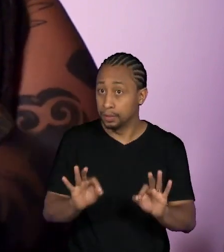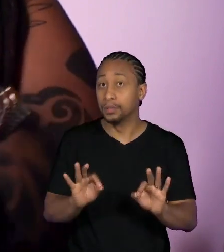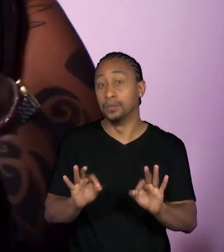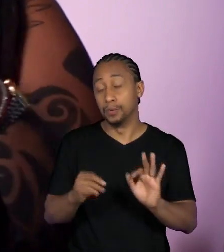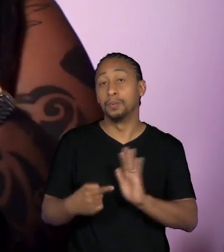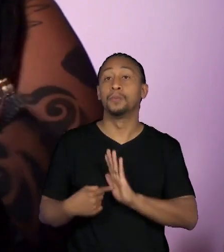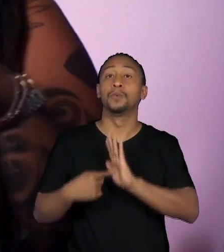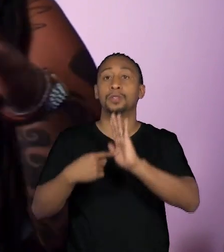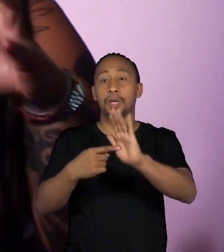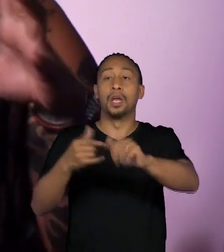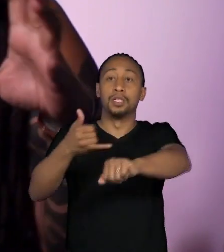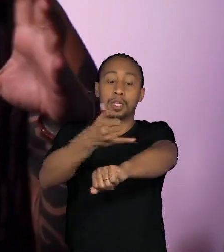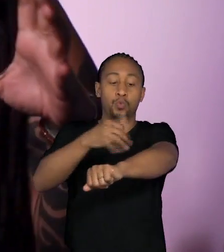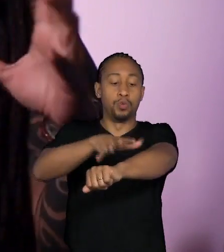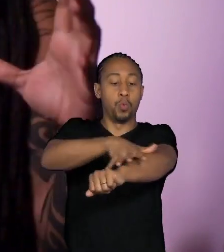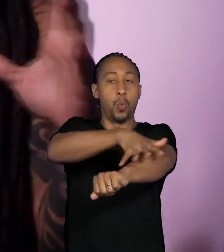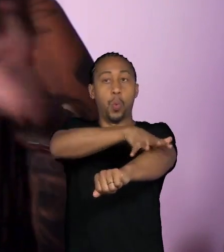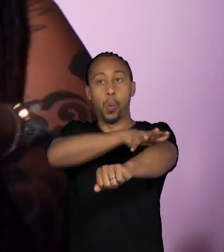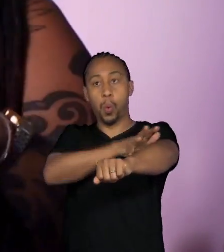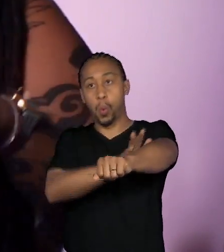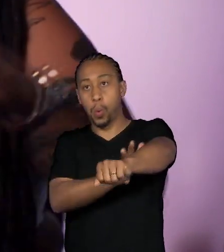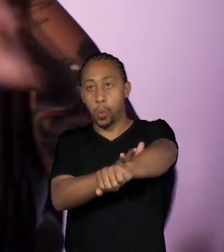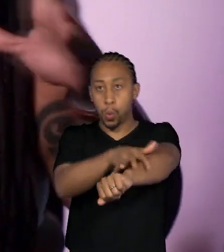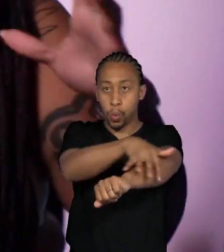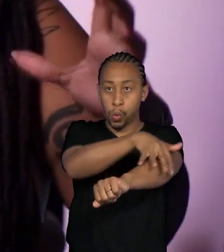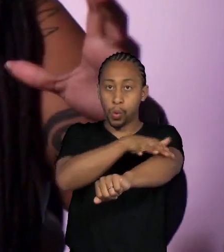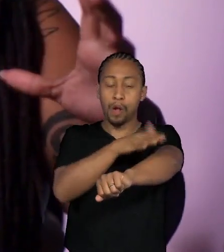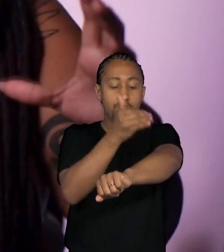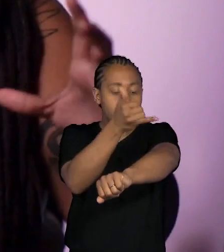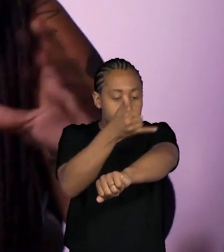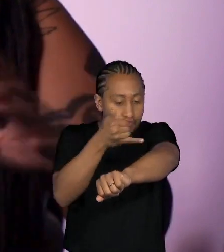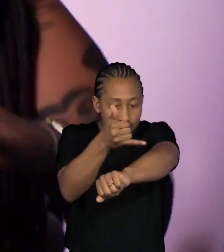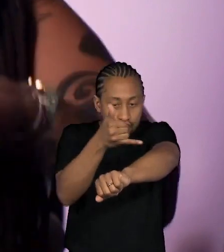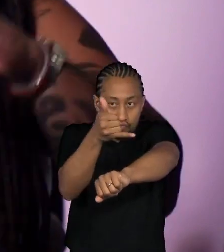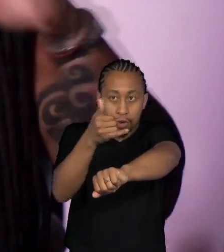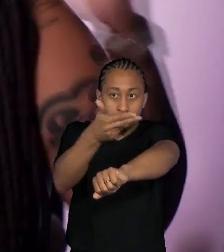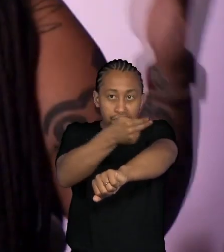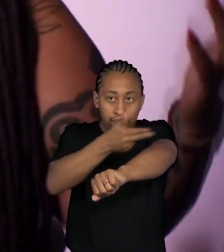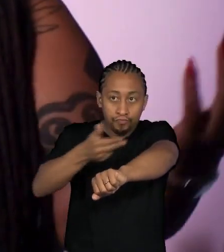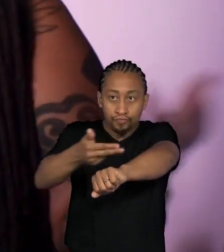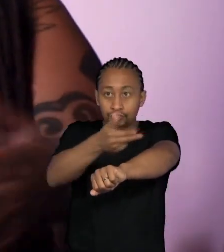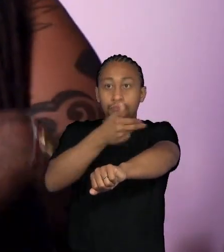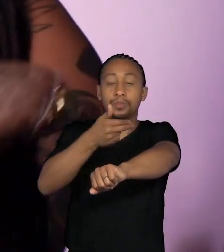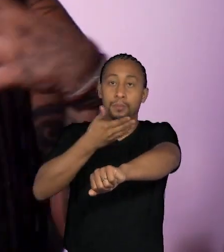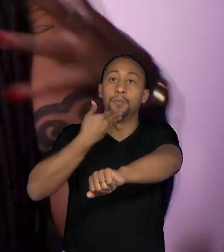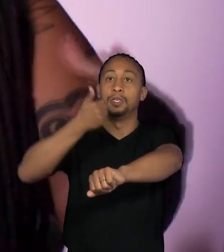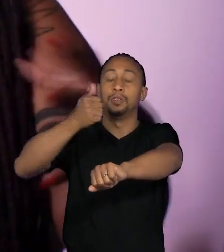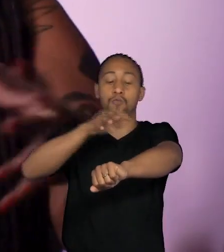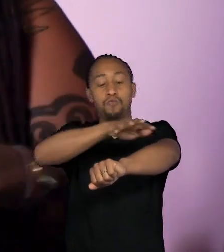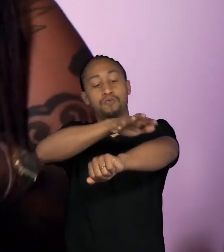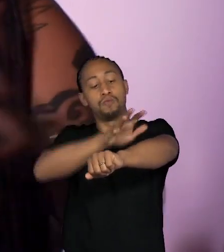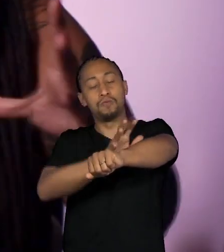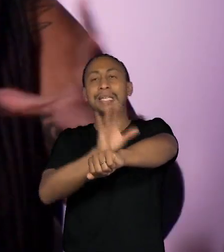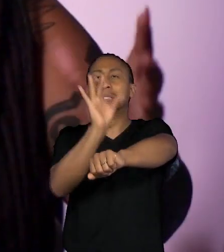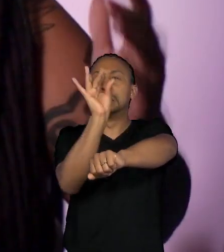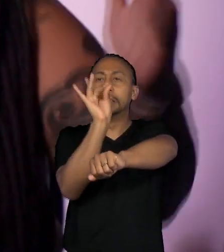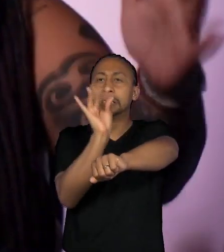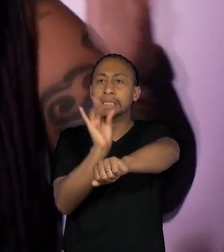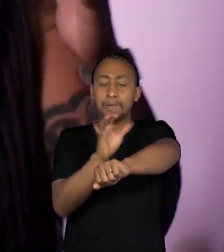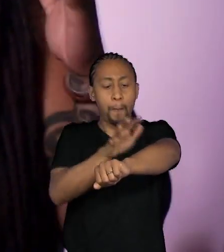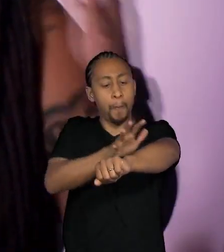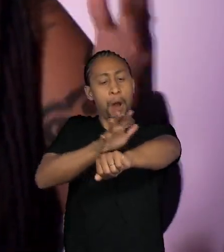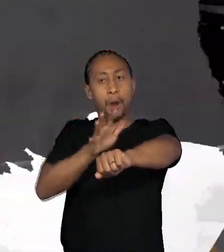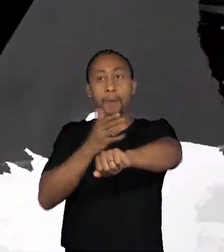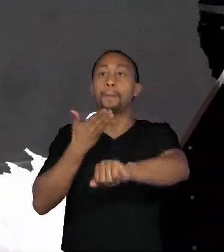trabalhar com tatuagens maiores e mais espaçadas, com os traços mais espaçados. Mesmo que seja uma tatuagem muito rica em detalhes, quanto maior,